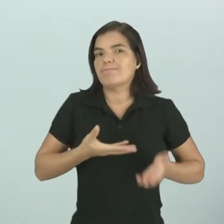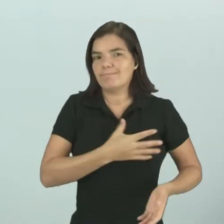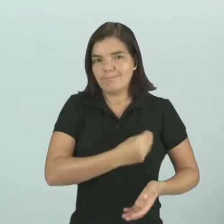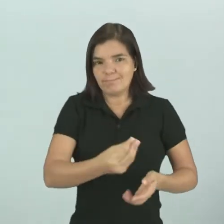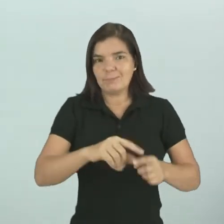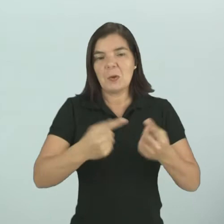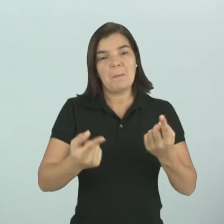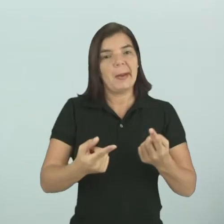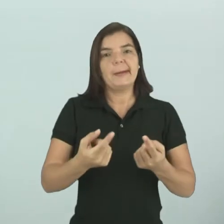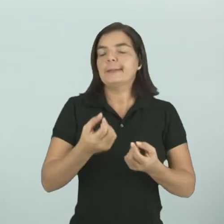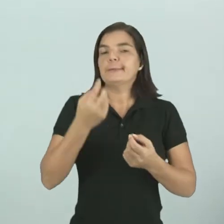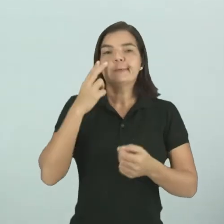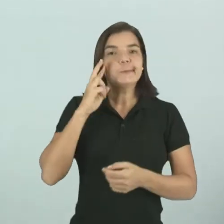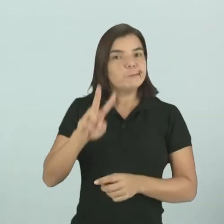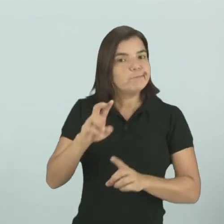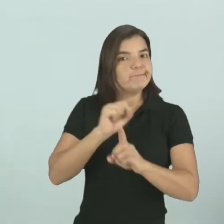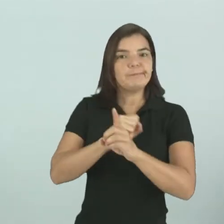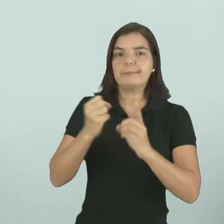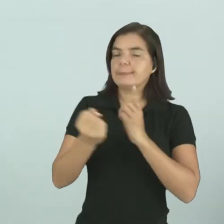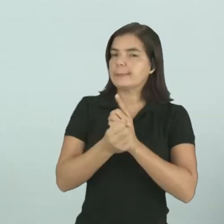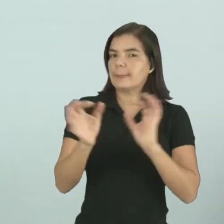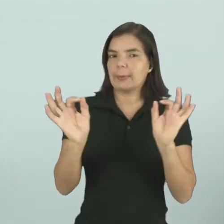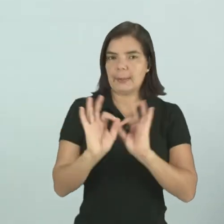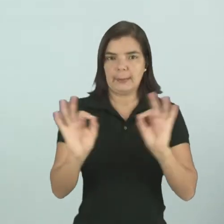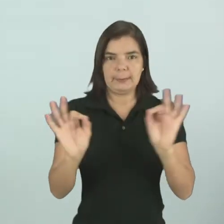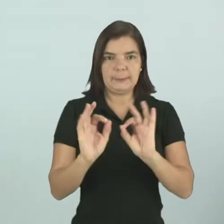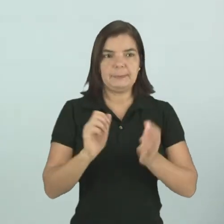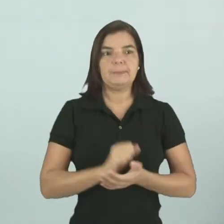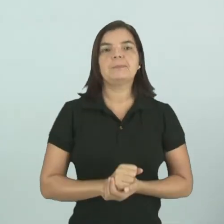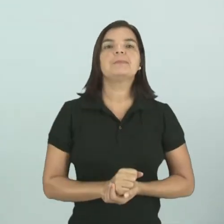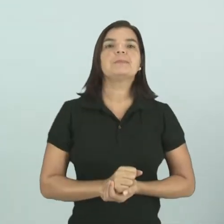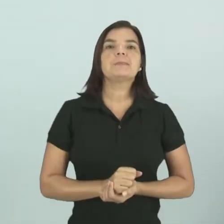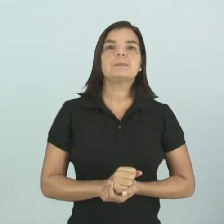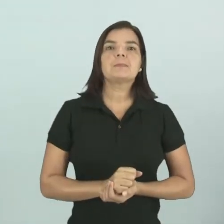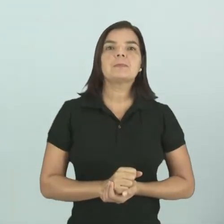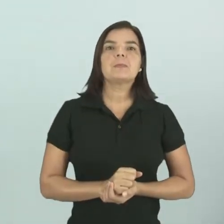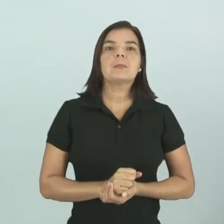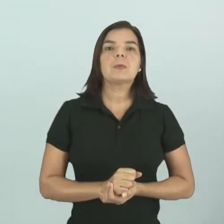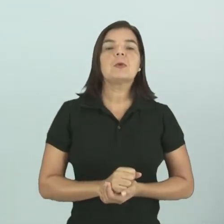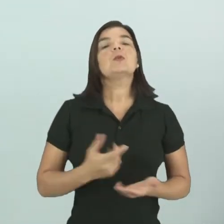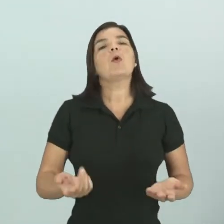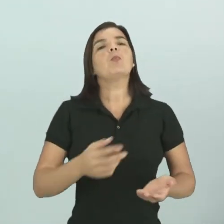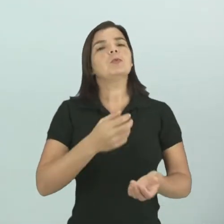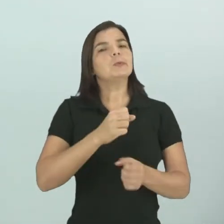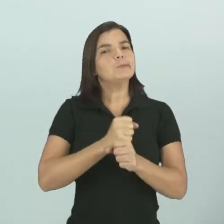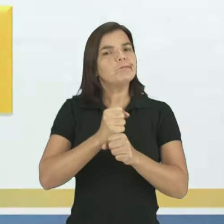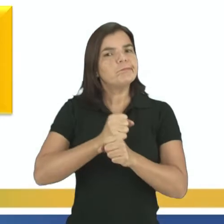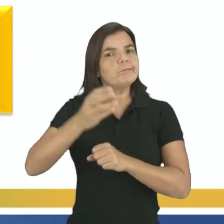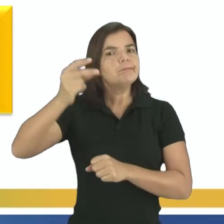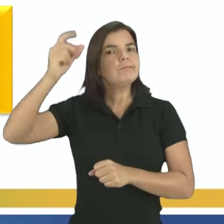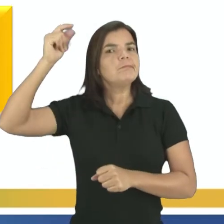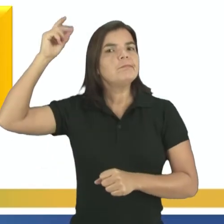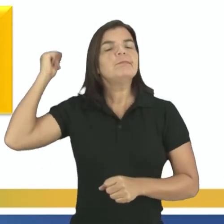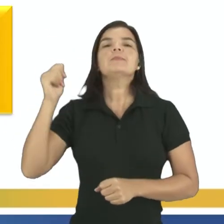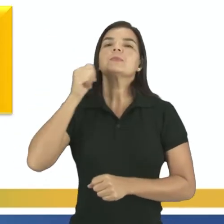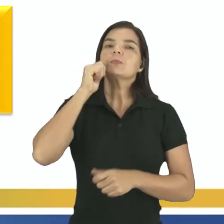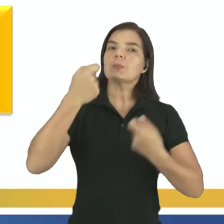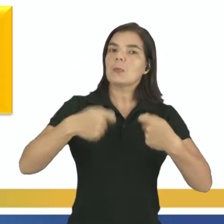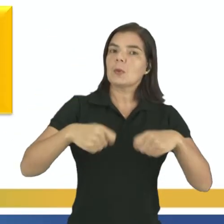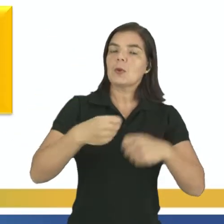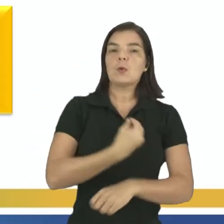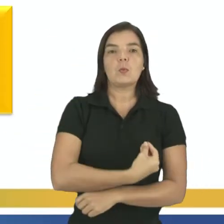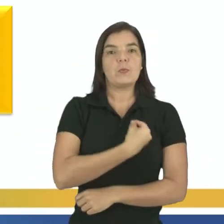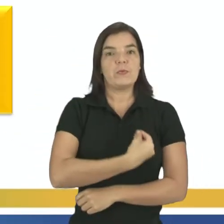e isso não era bem visto na sociedade. Então, por muito tempo, as mulheres elas precisaram